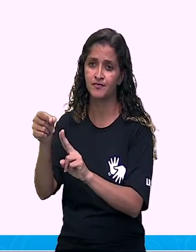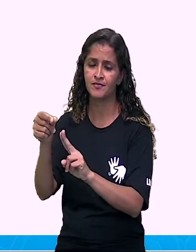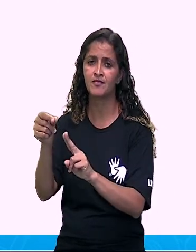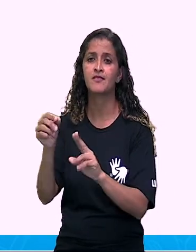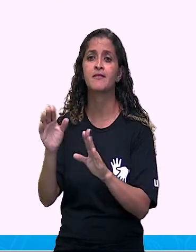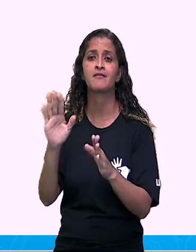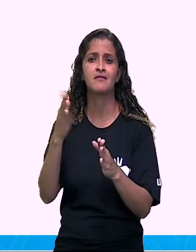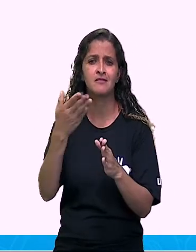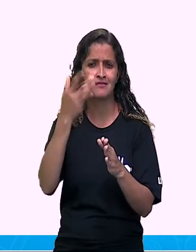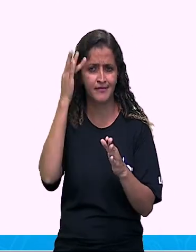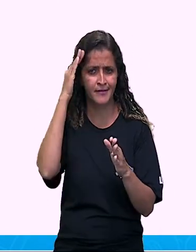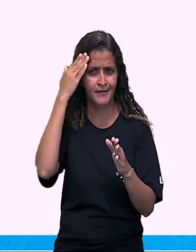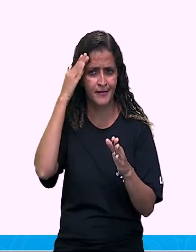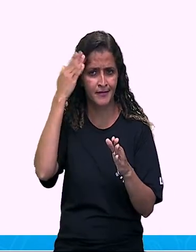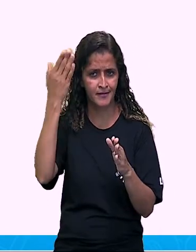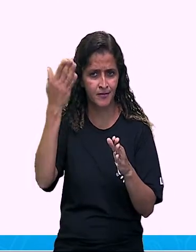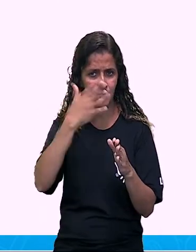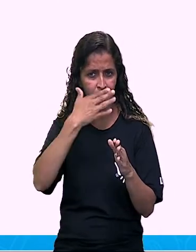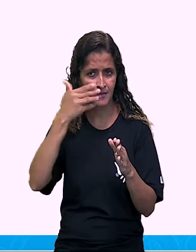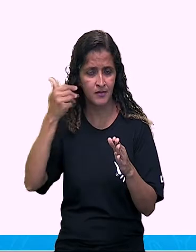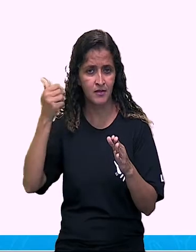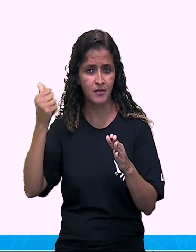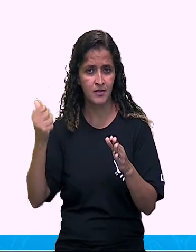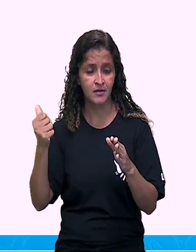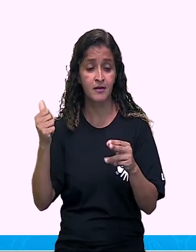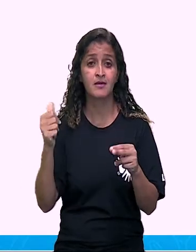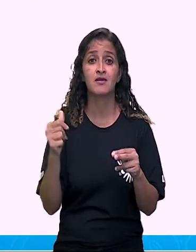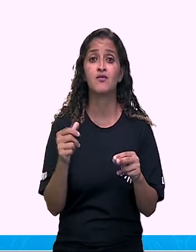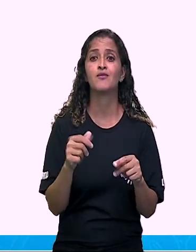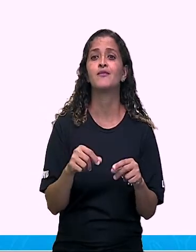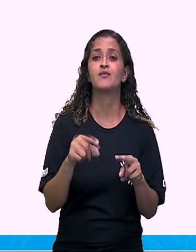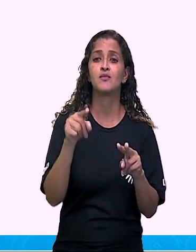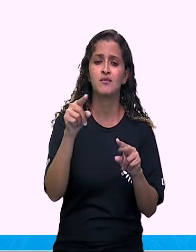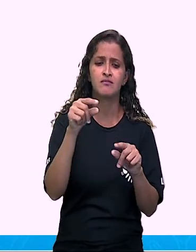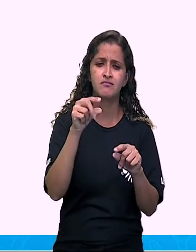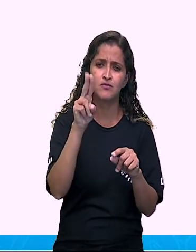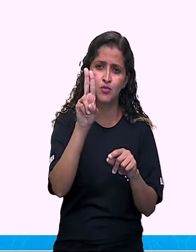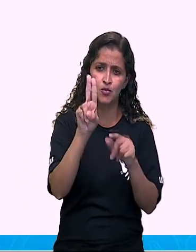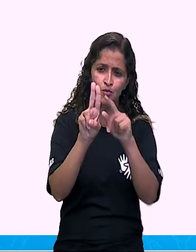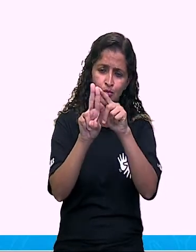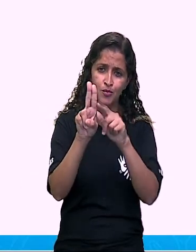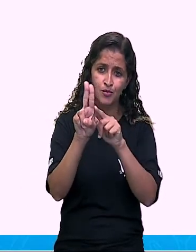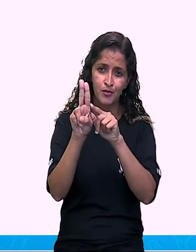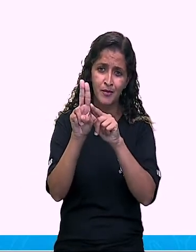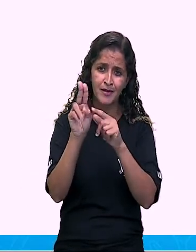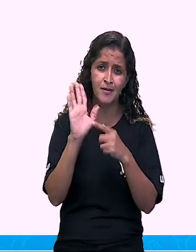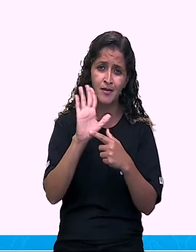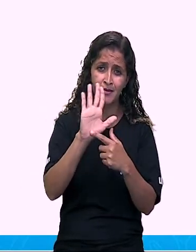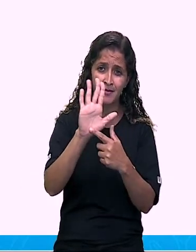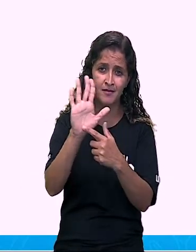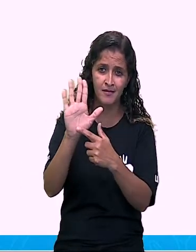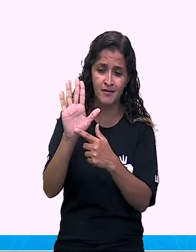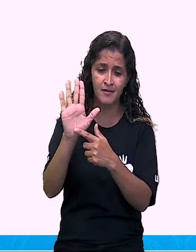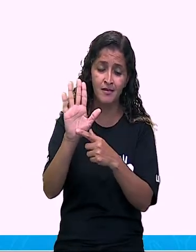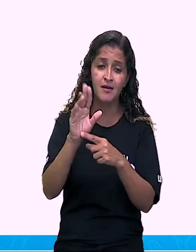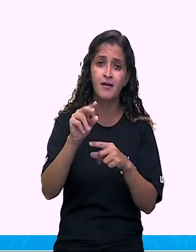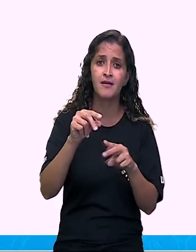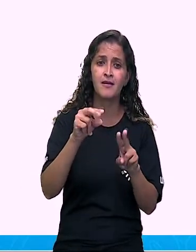fazer assim, olha. Eu sempre vou colocar um U em cima do número da primeira